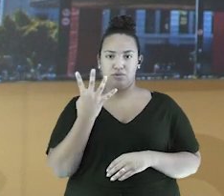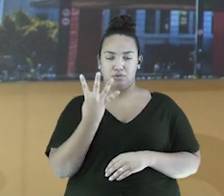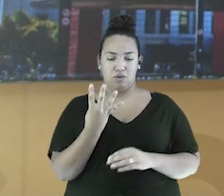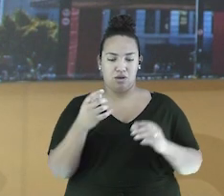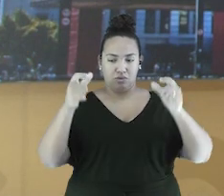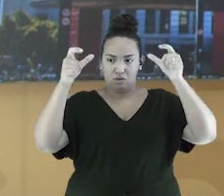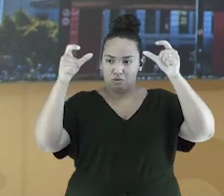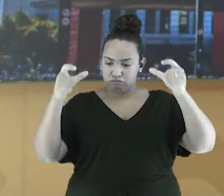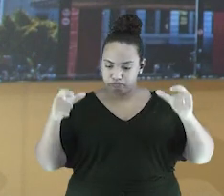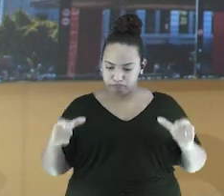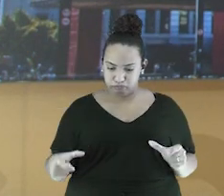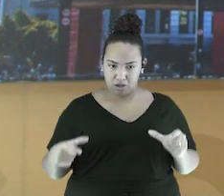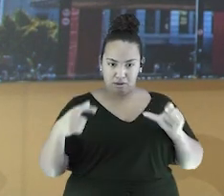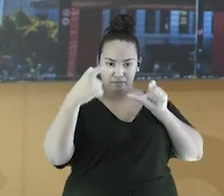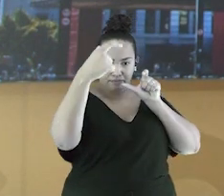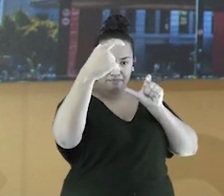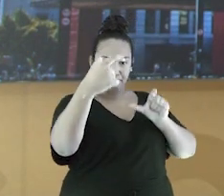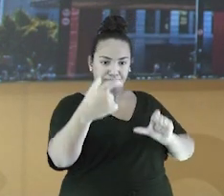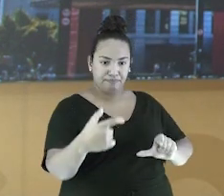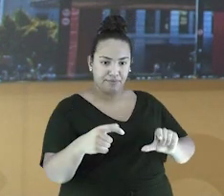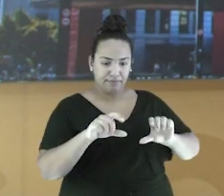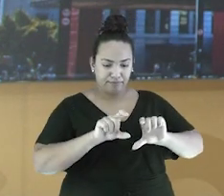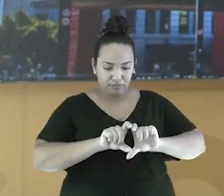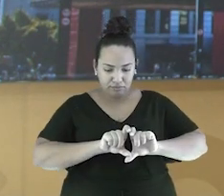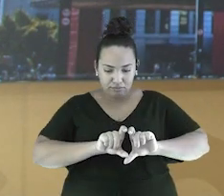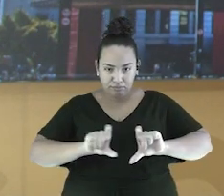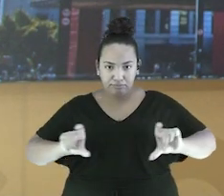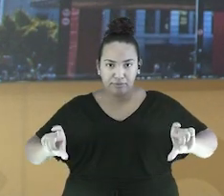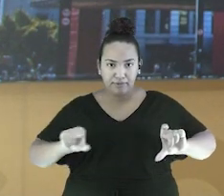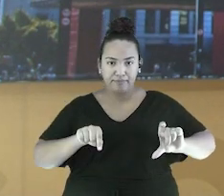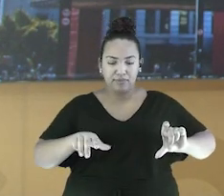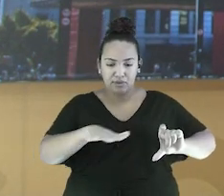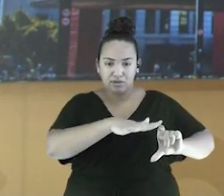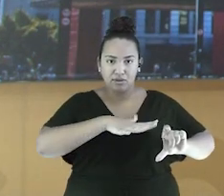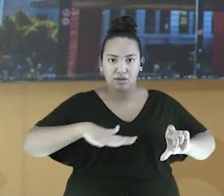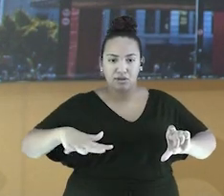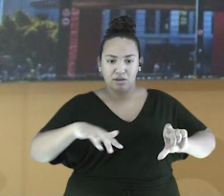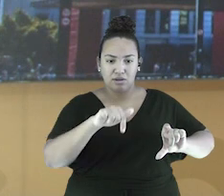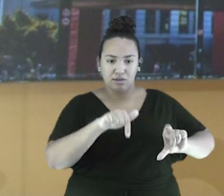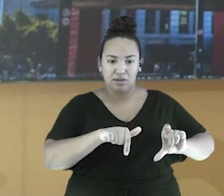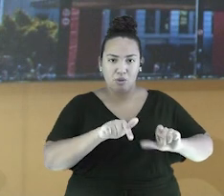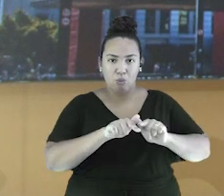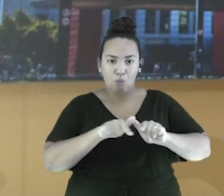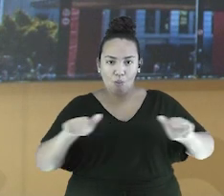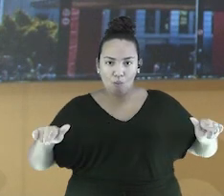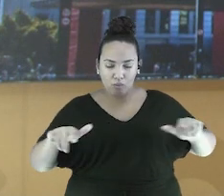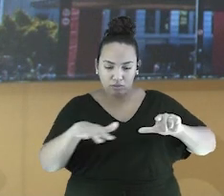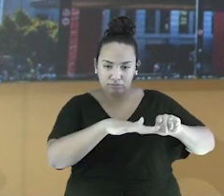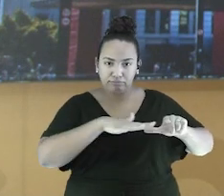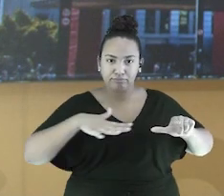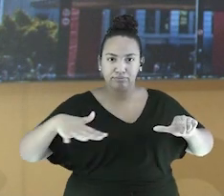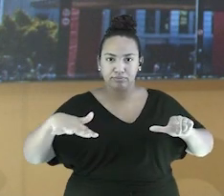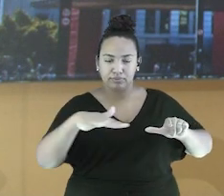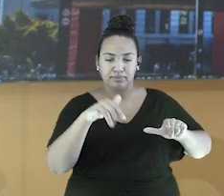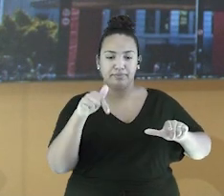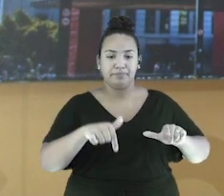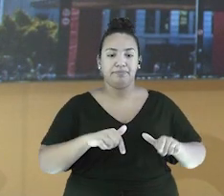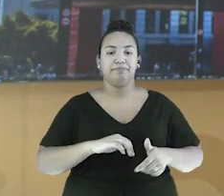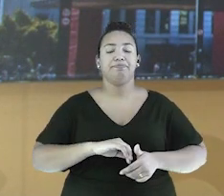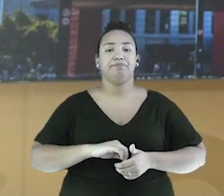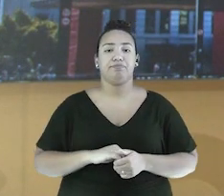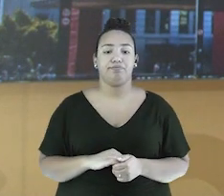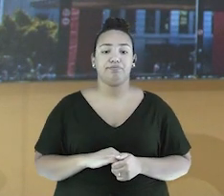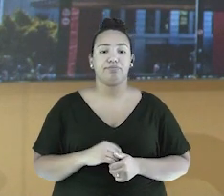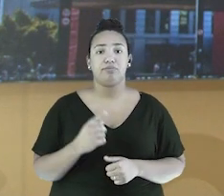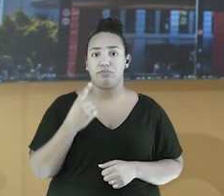colunas. Elas criam um vão de 70 metros, esse espaço vazio aqui que tem embaixo. Para vocês terem ideia